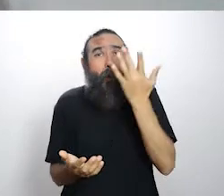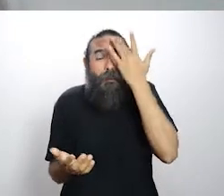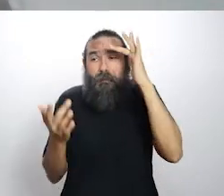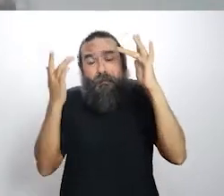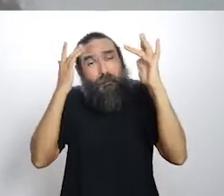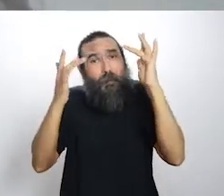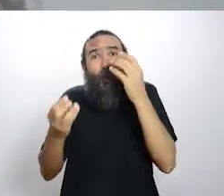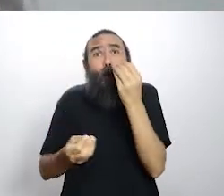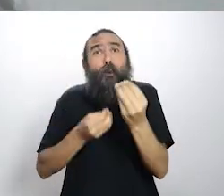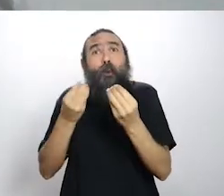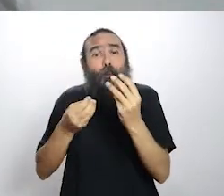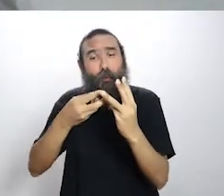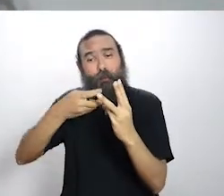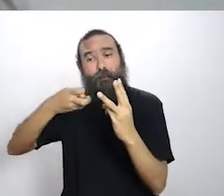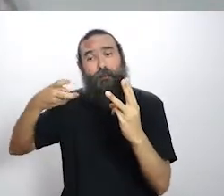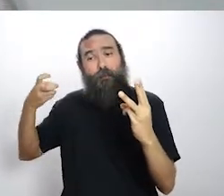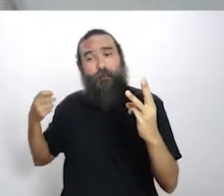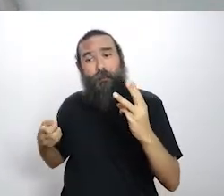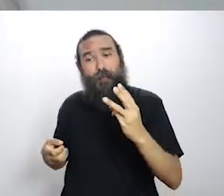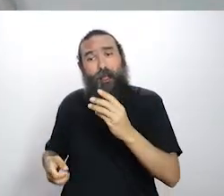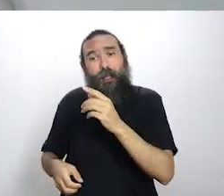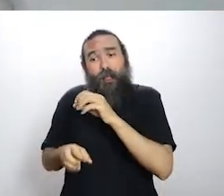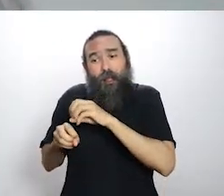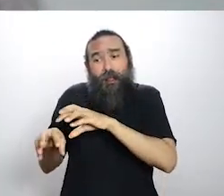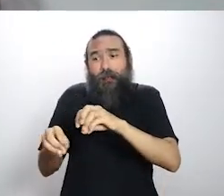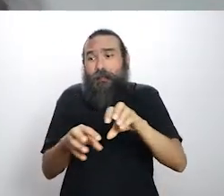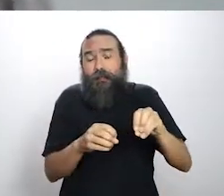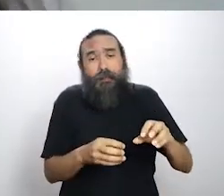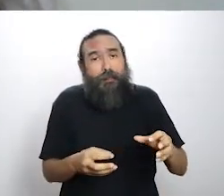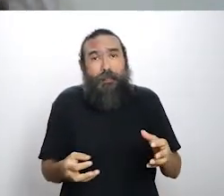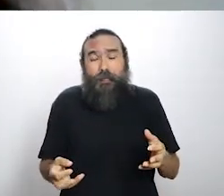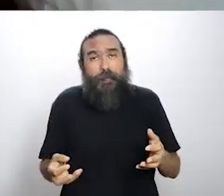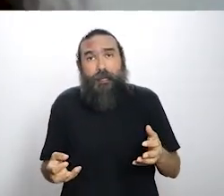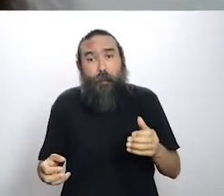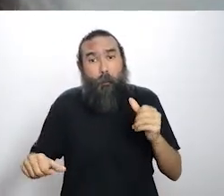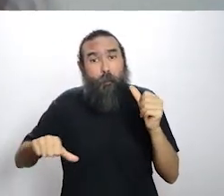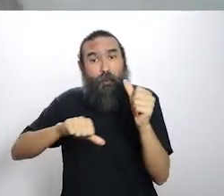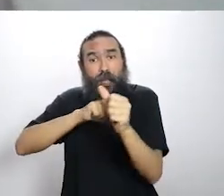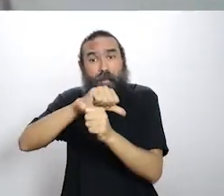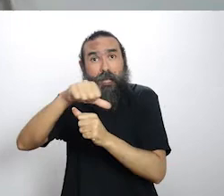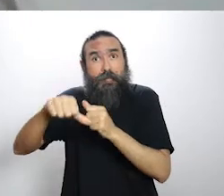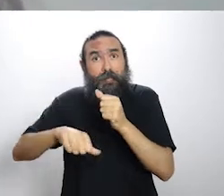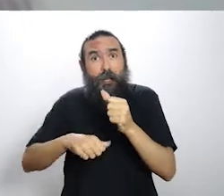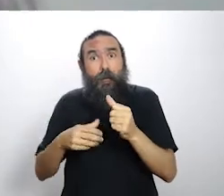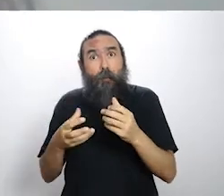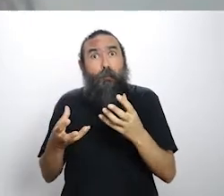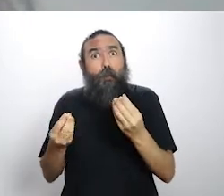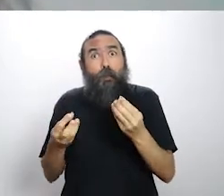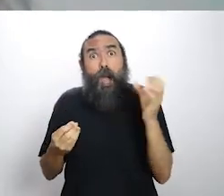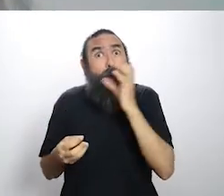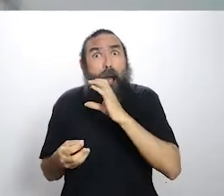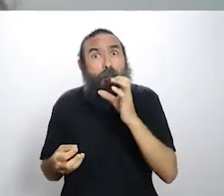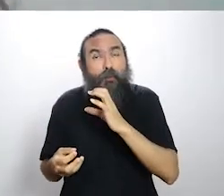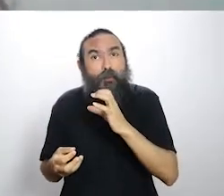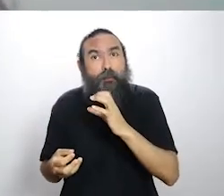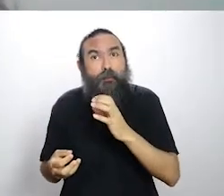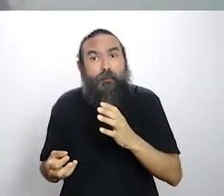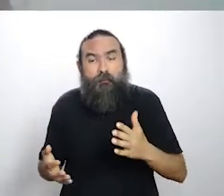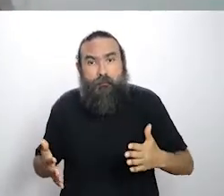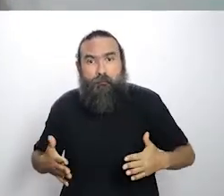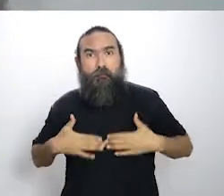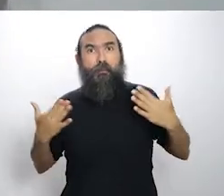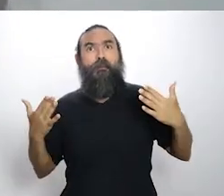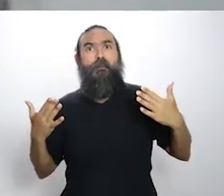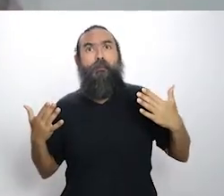para assumir a educação escolar indígena, né? Porque foi uma mudança abrupta. E